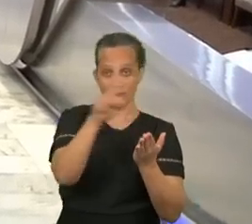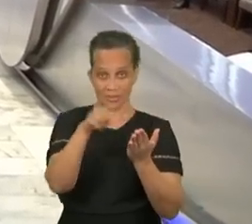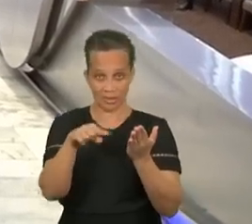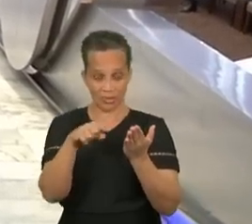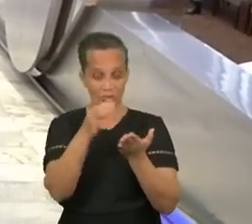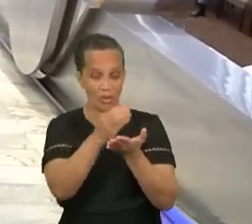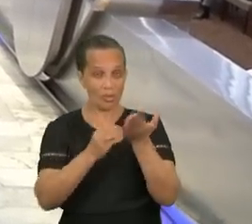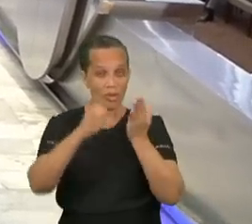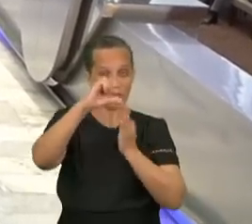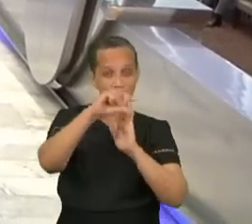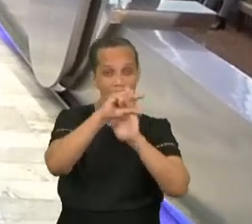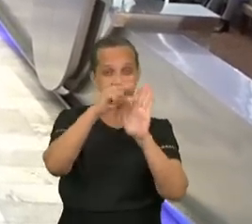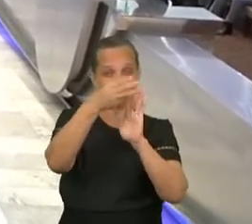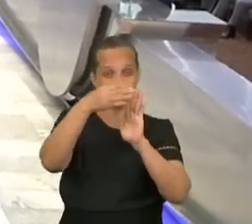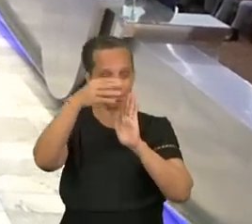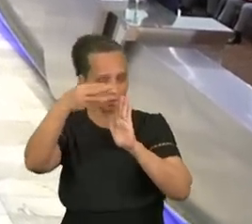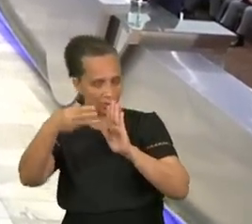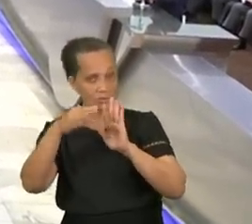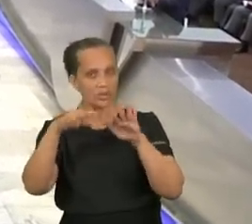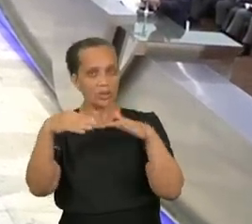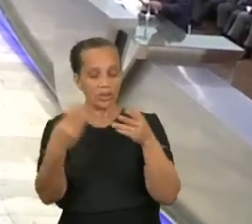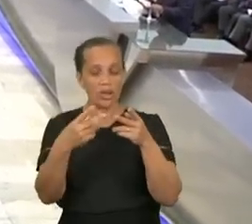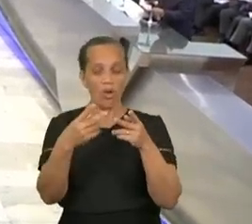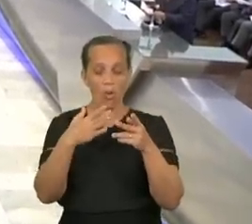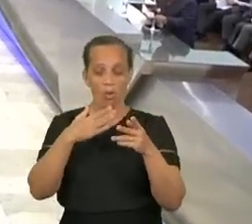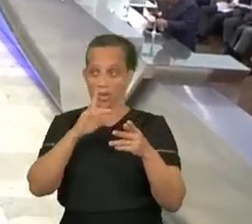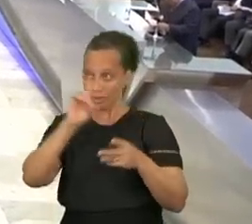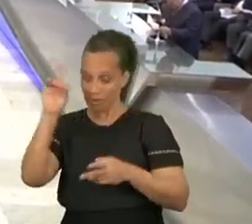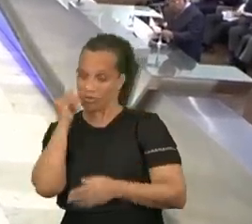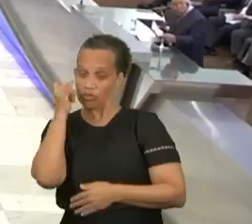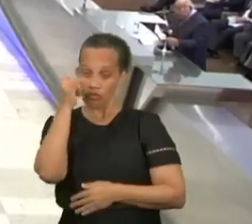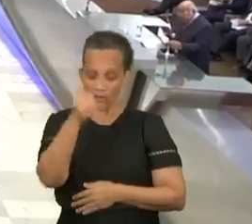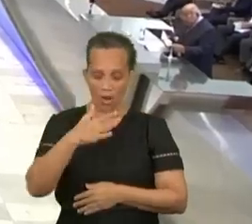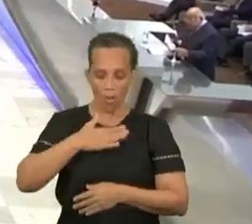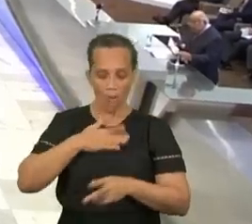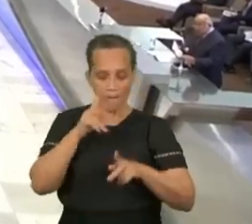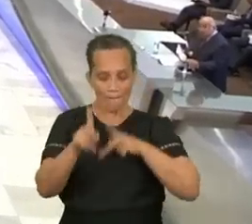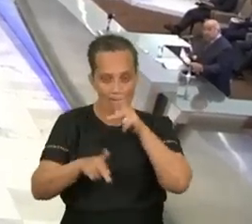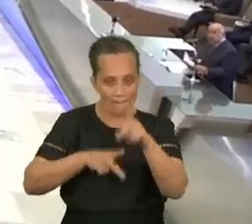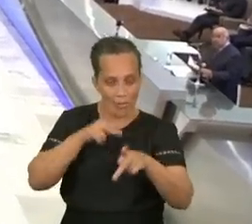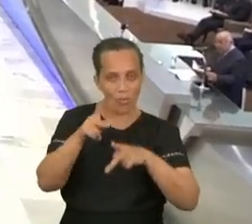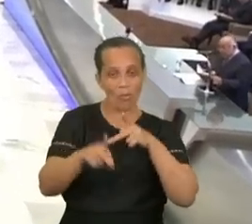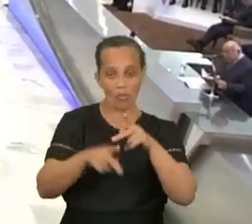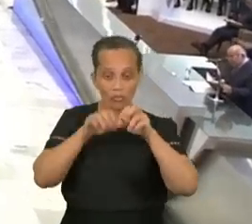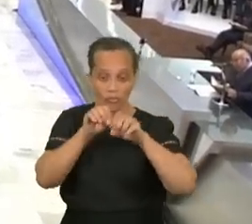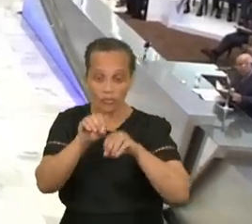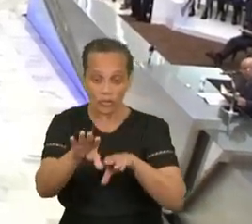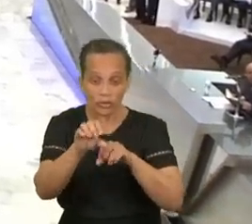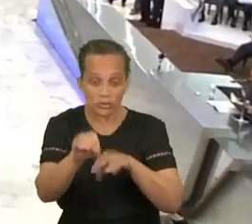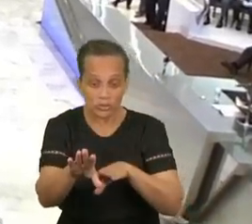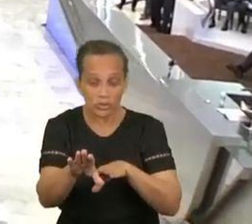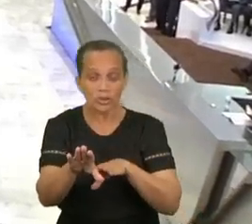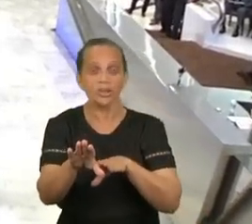e a meu povo ensinaram a distinguir entre o santo e